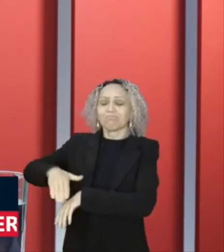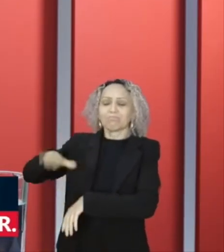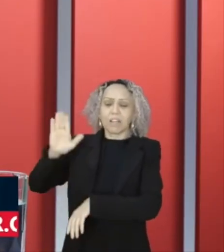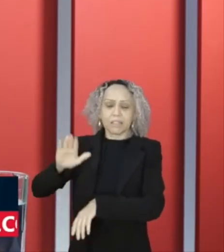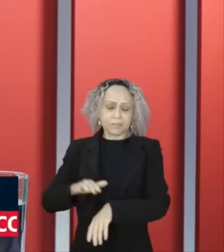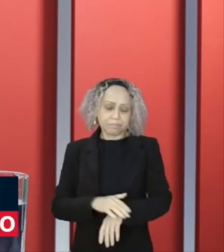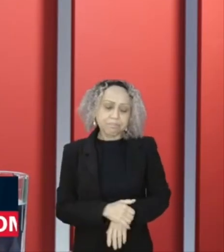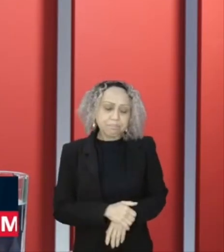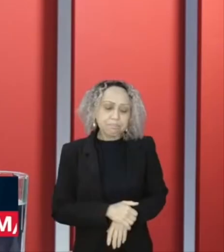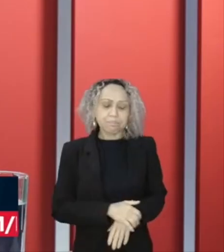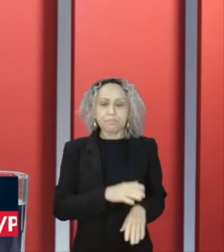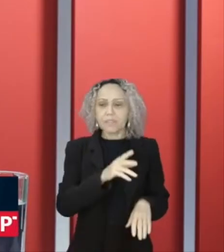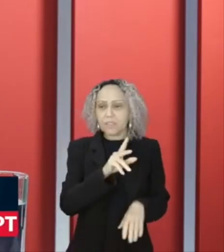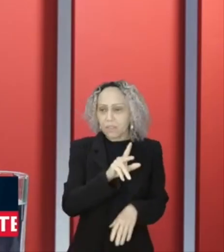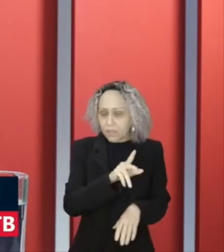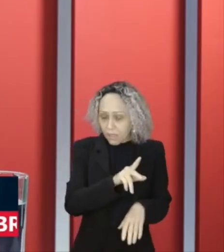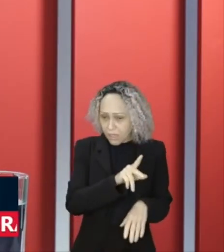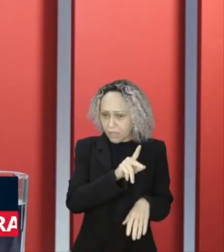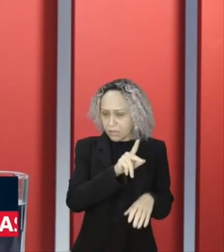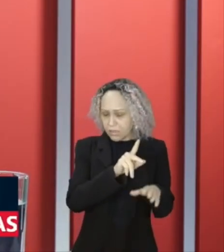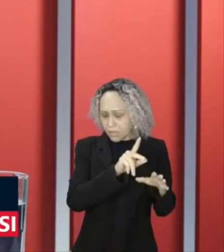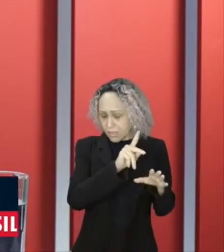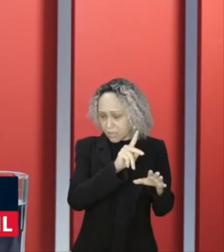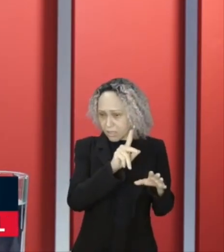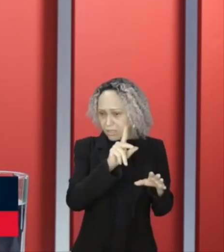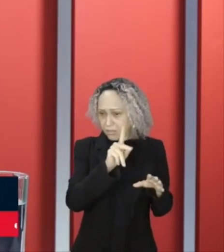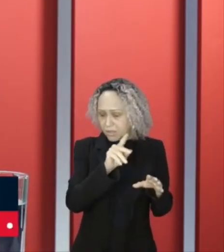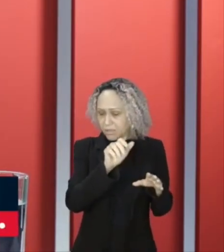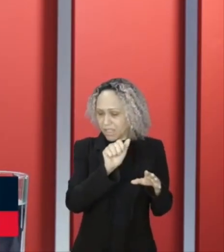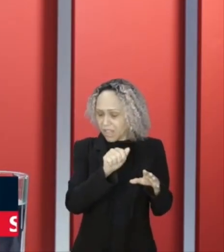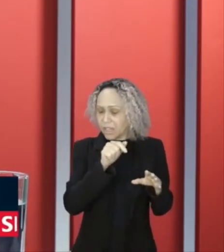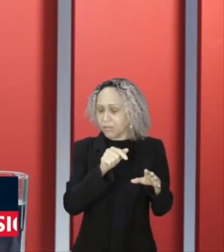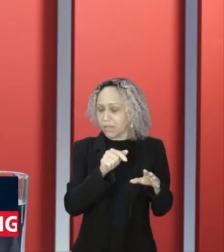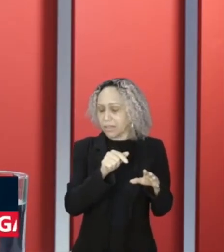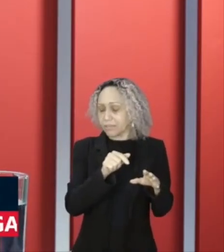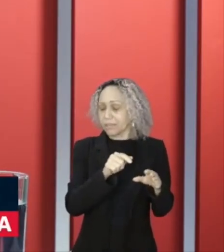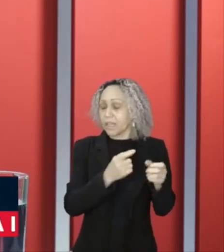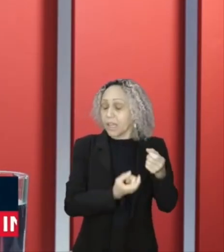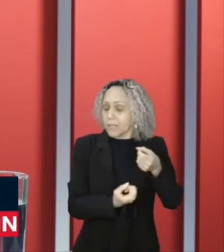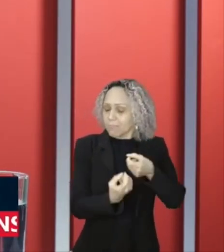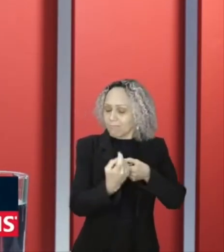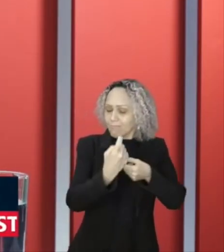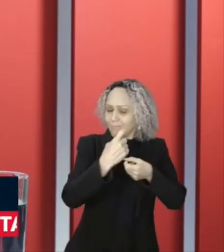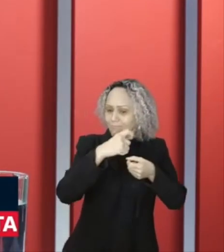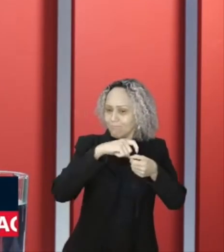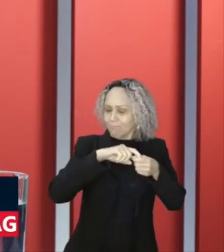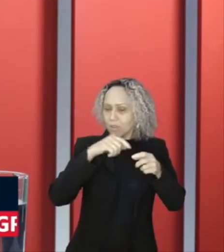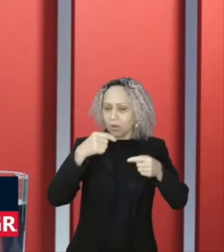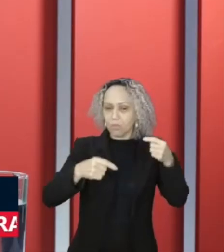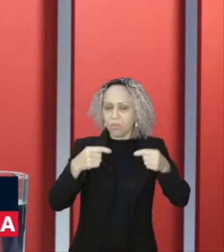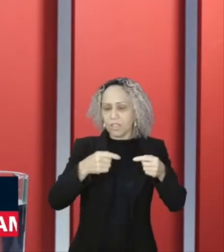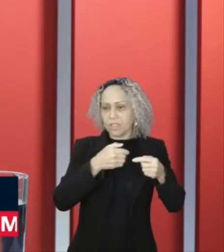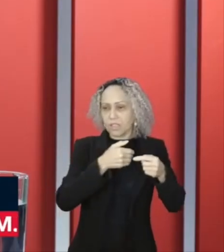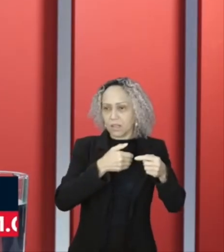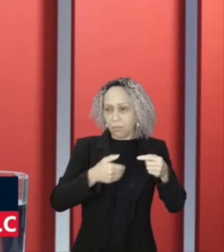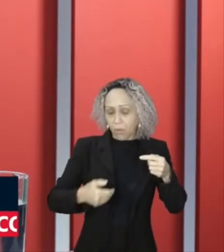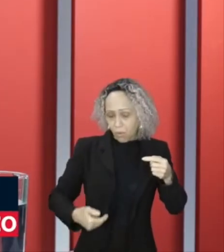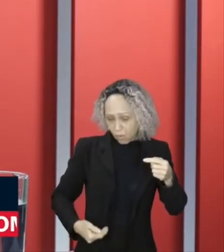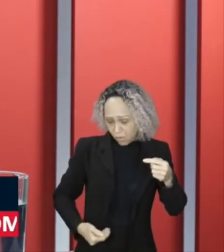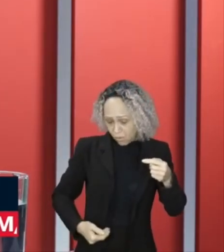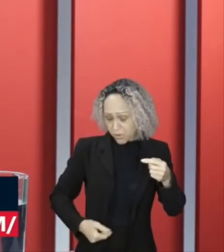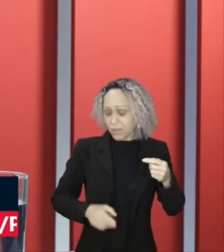bem definidos de resgate das políticas públicas de caráter social, políticas econômicas de caráter inclusivo